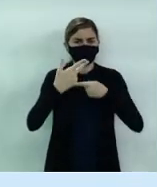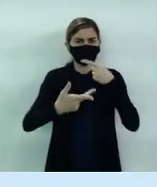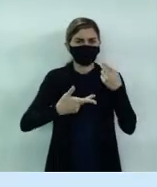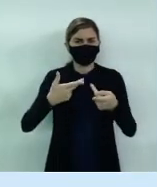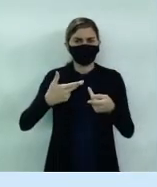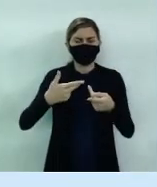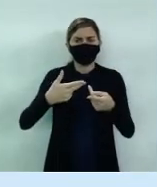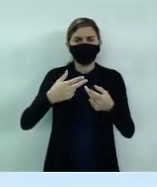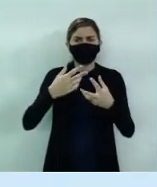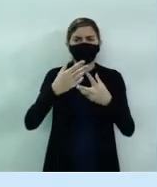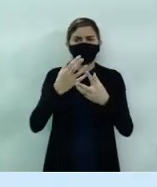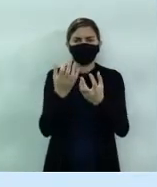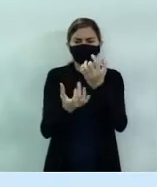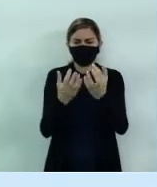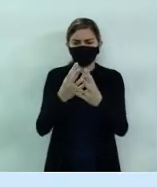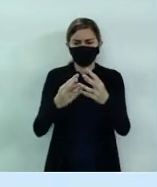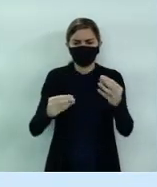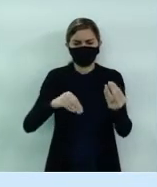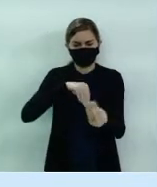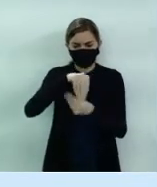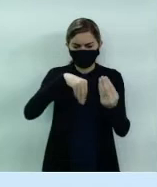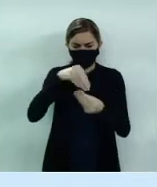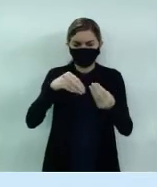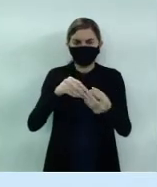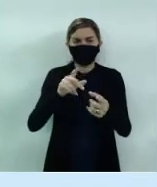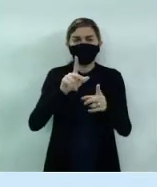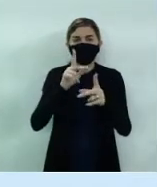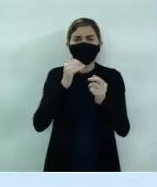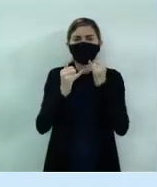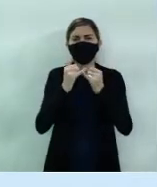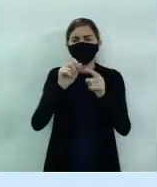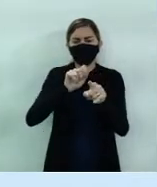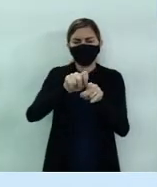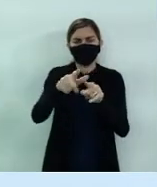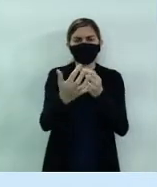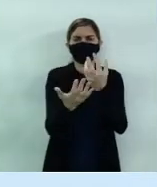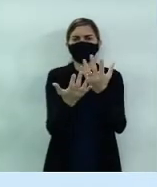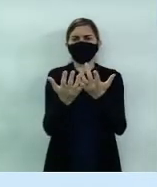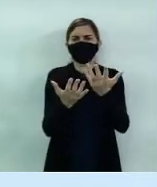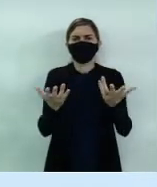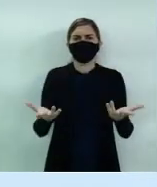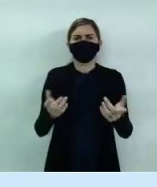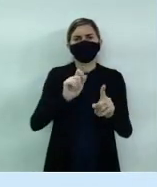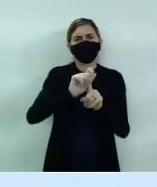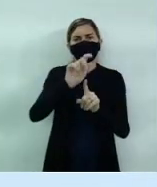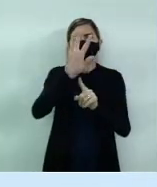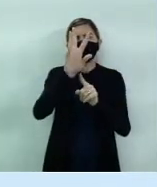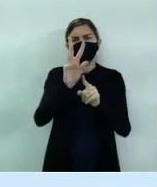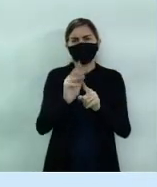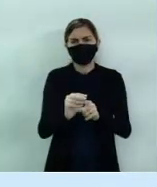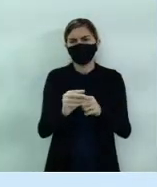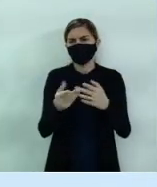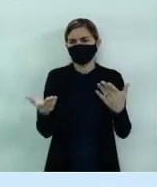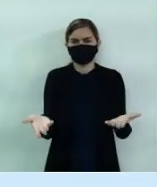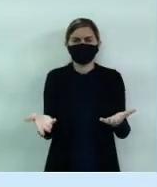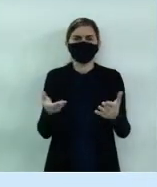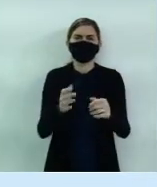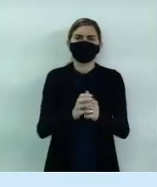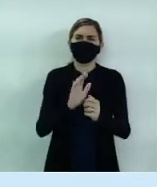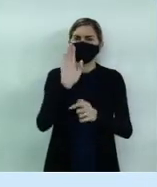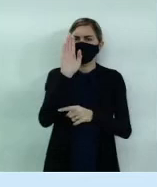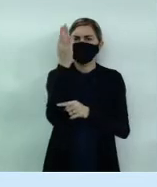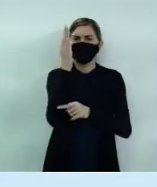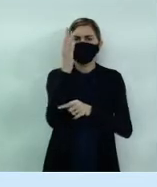uma queima. Eu posso falar de um palito de fósforo. Posso pegar um palito de fósforo e acender. No caso aqui, a madeira ela